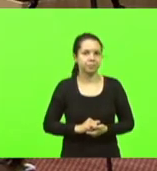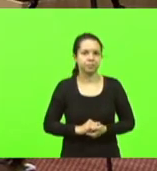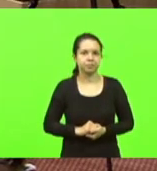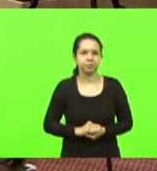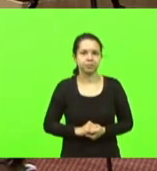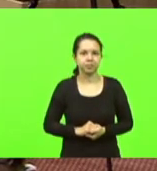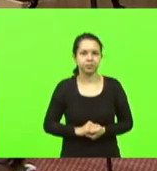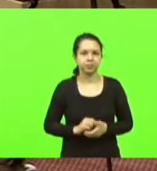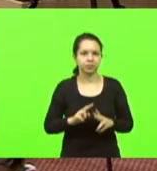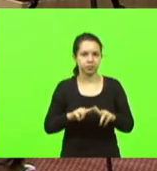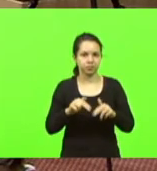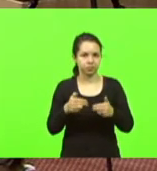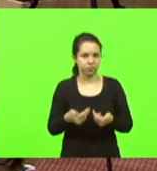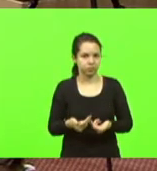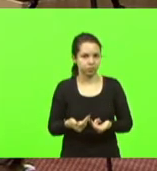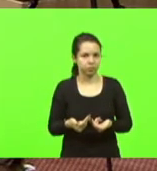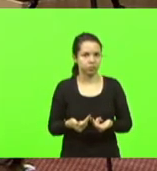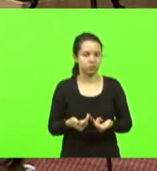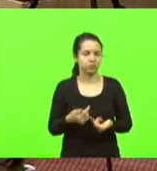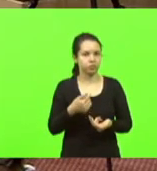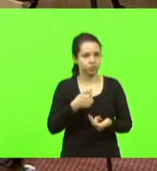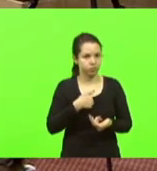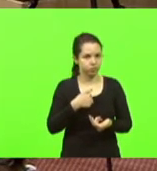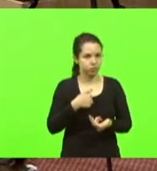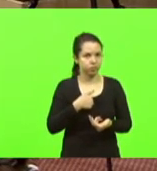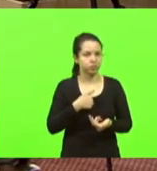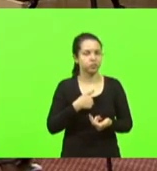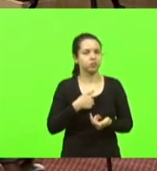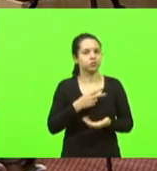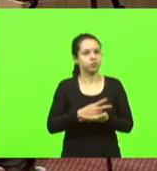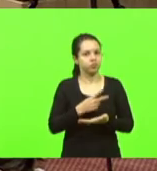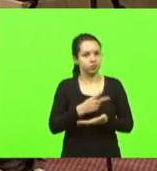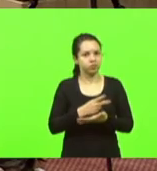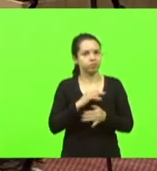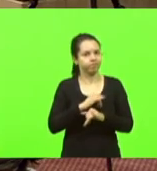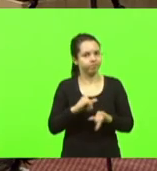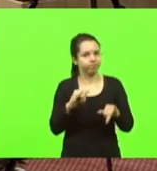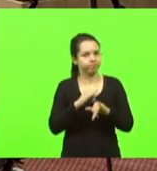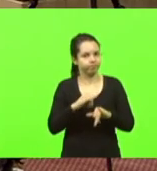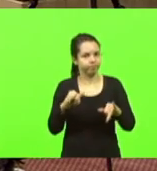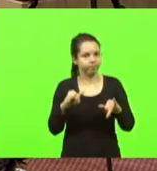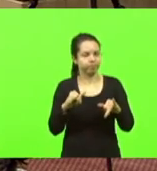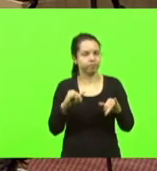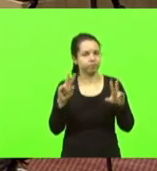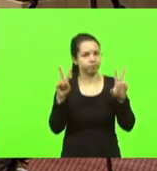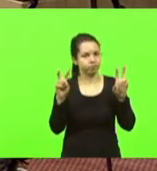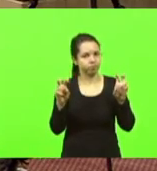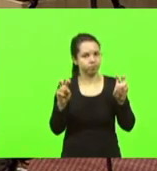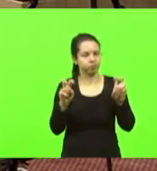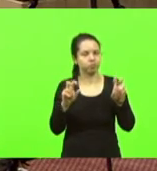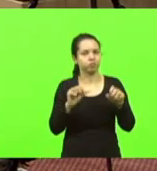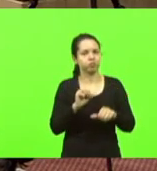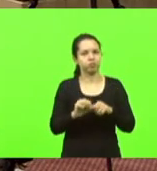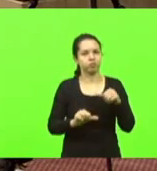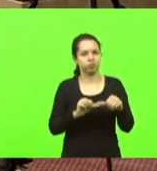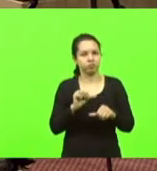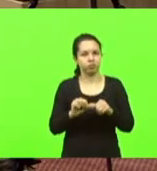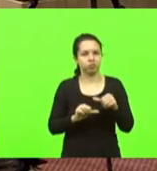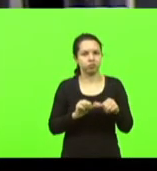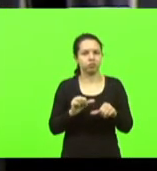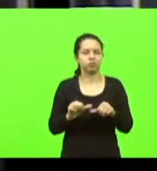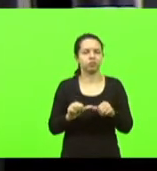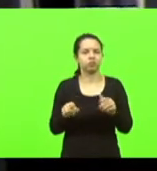é por isso que eu tenho sempre manifestado sobre a reforma ó e além é claro né